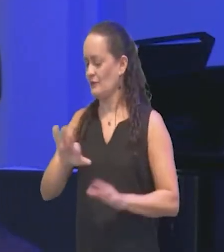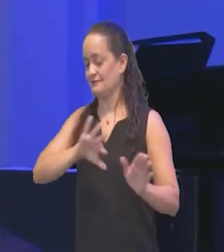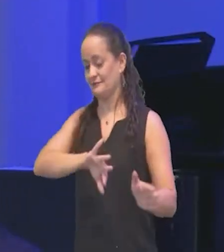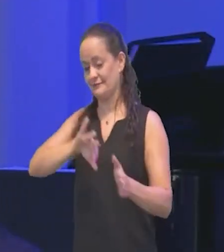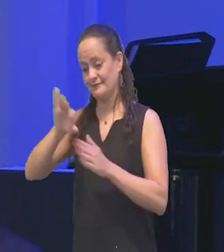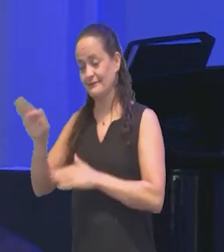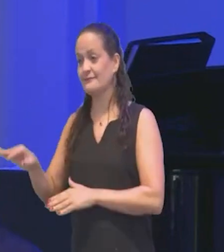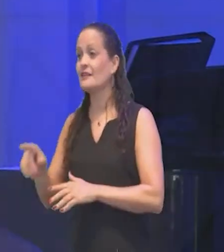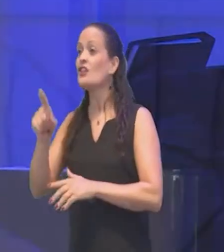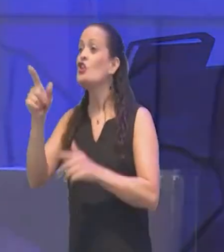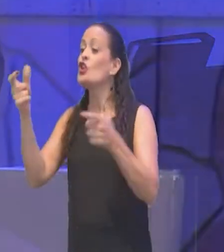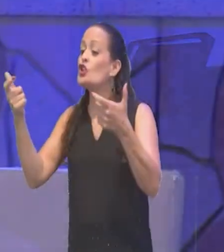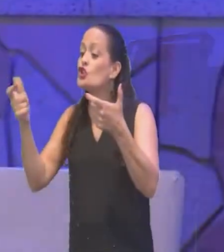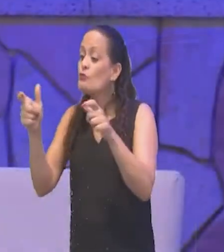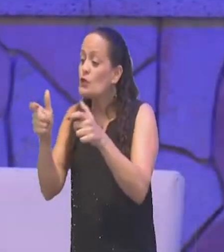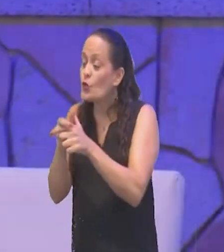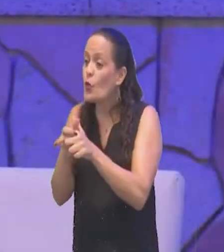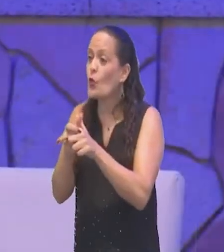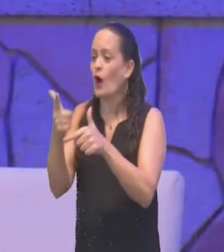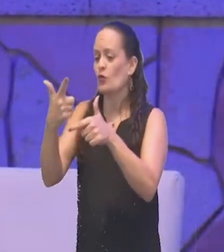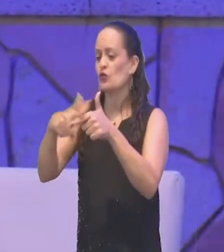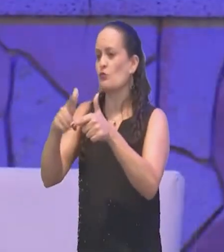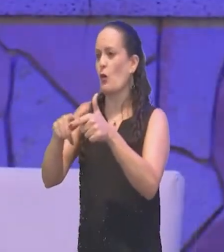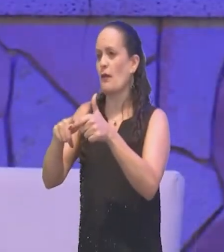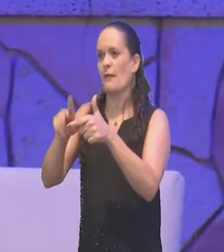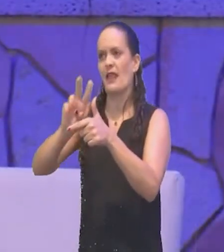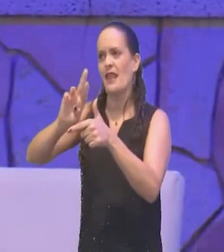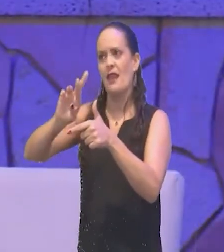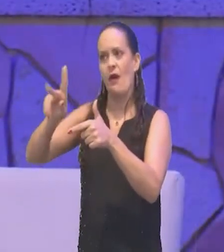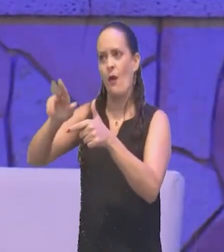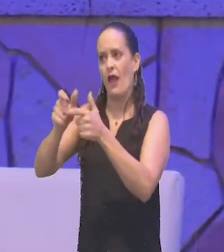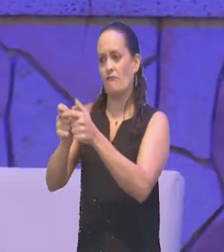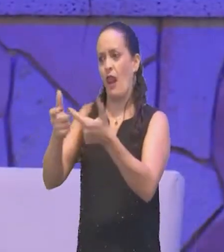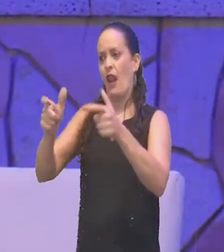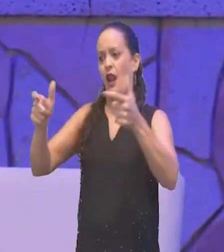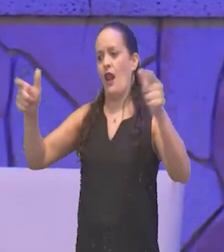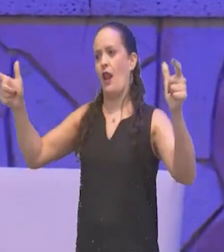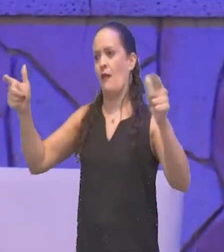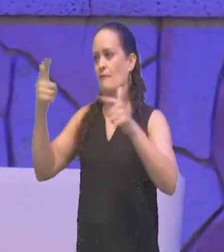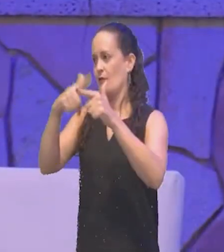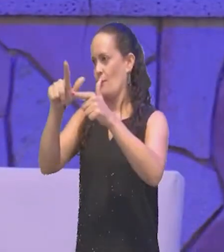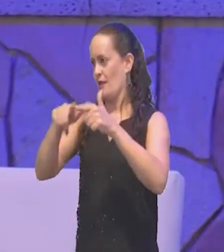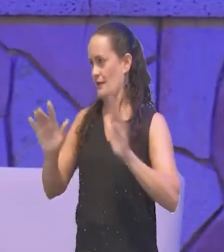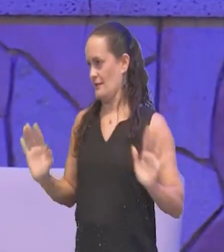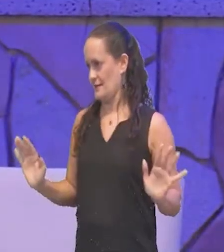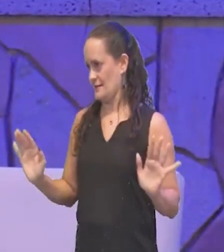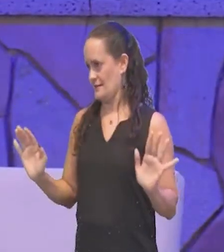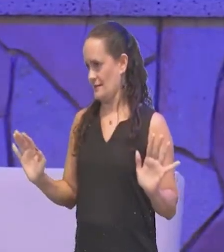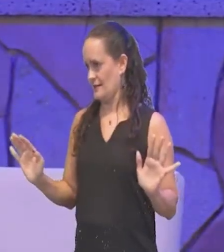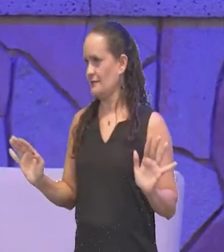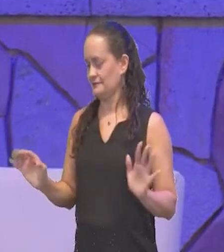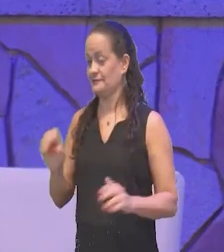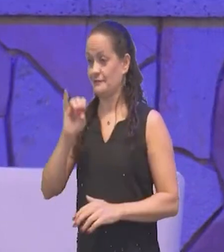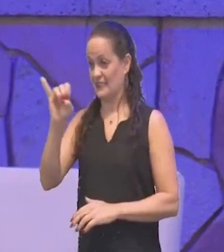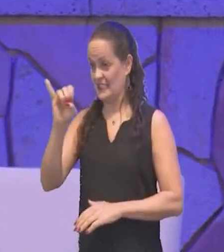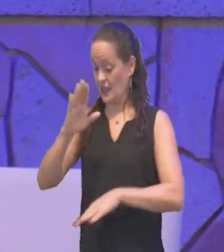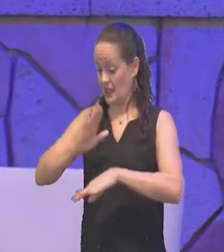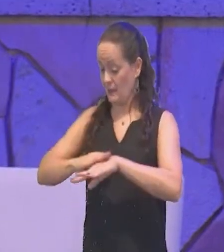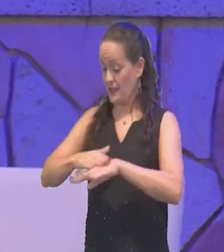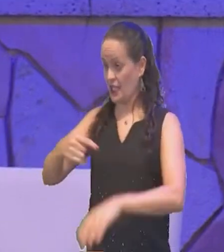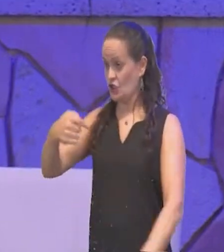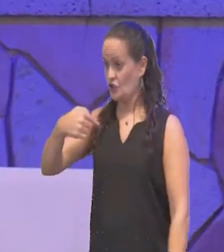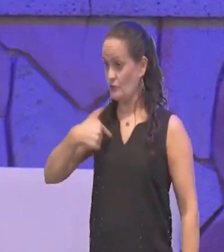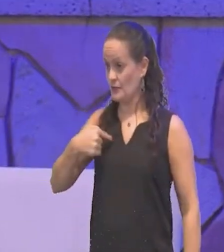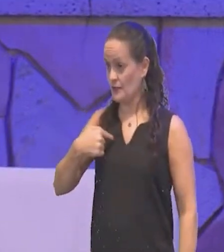minimizar os problemas e resolvê-los e não aumentar a cada dia mais e mais. Se depender de mim, eu